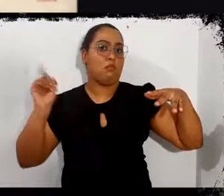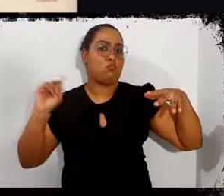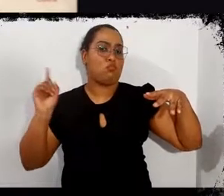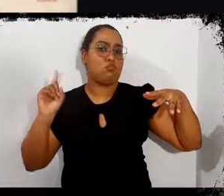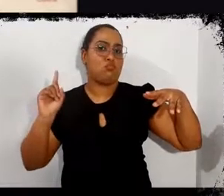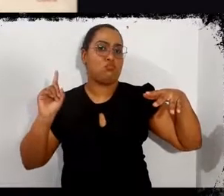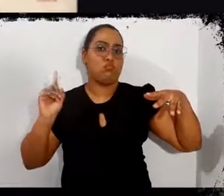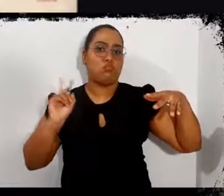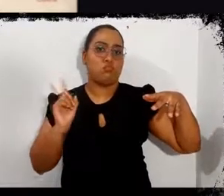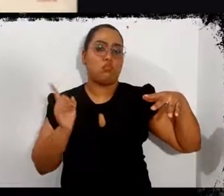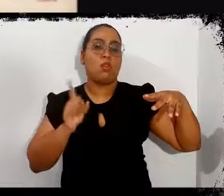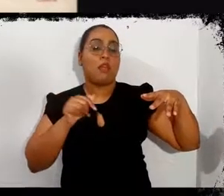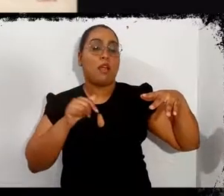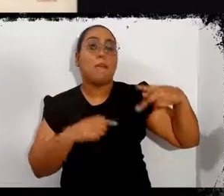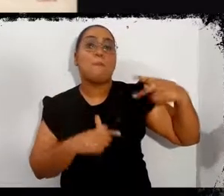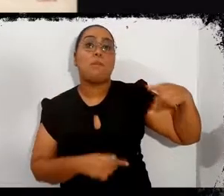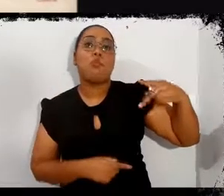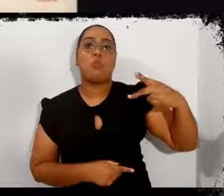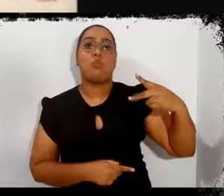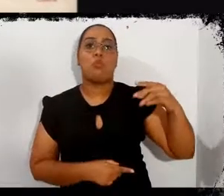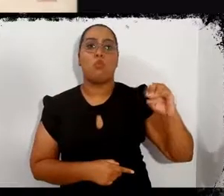acontecimentos irreais.